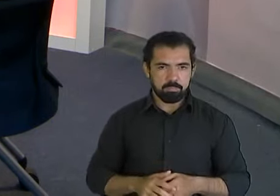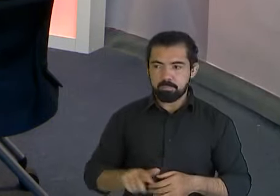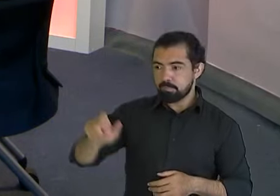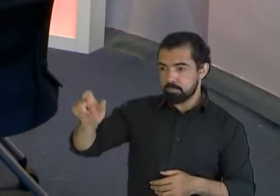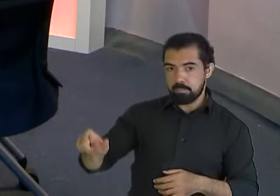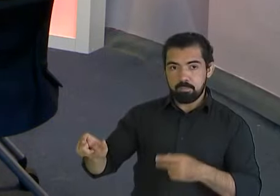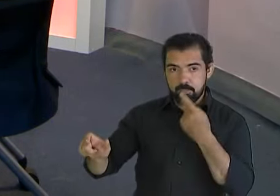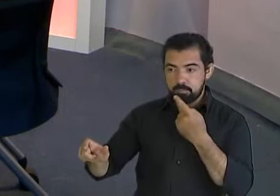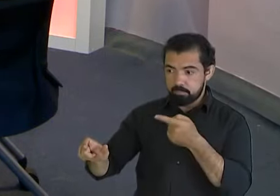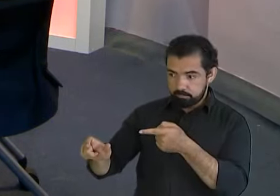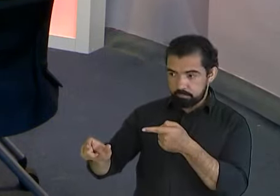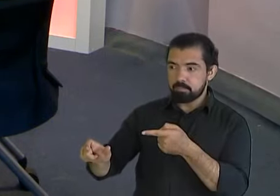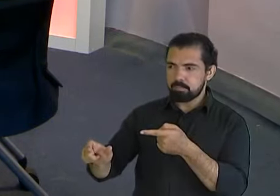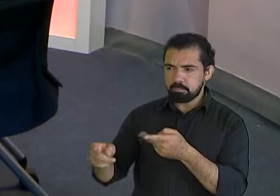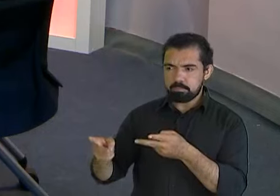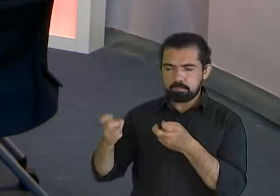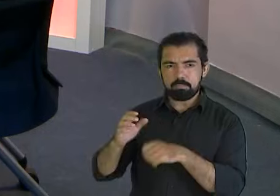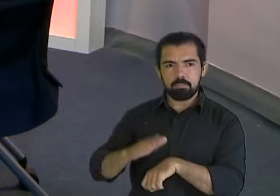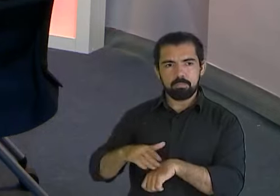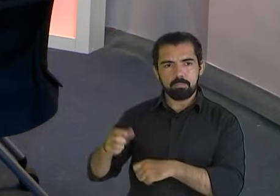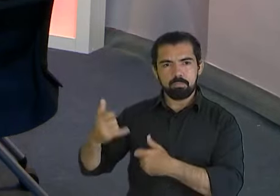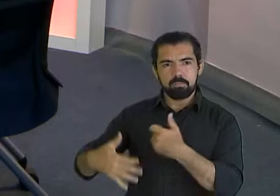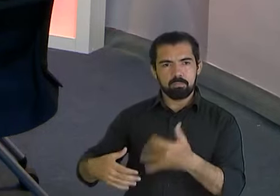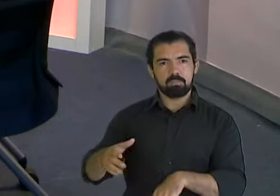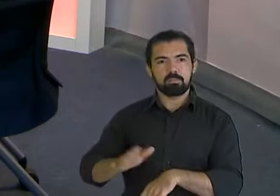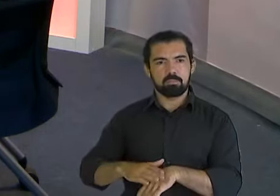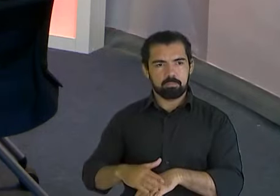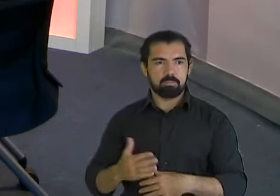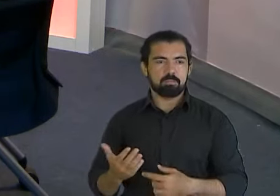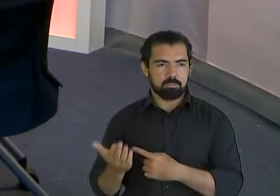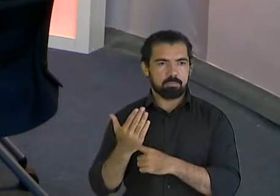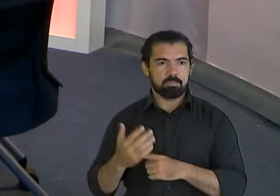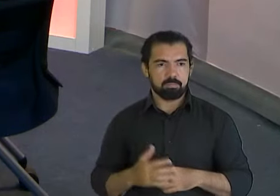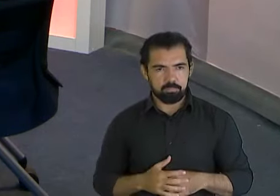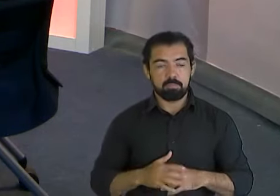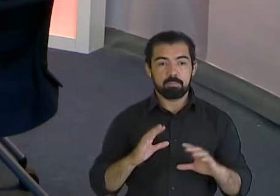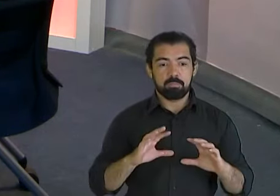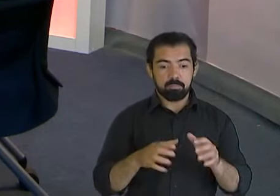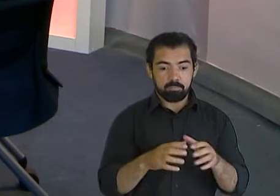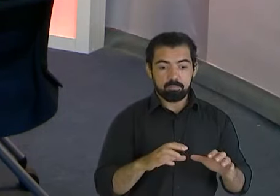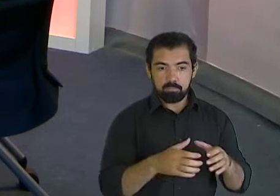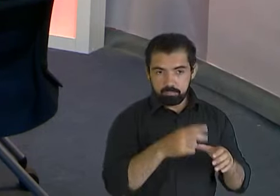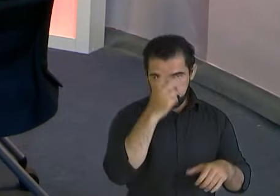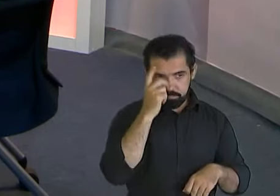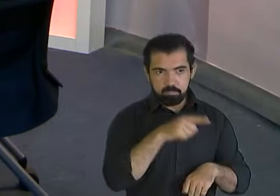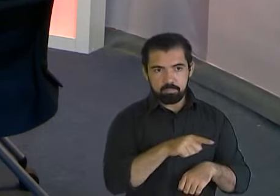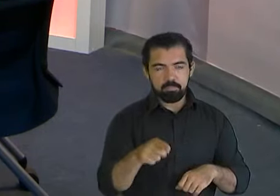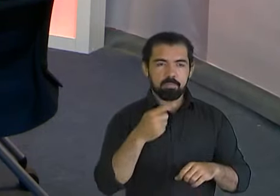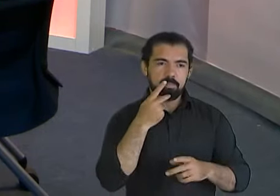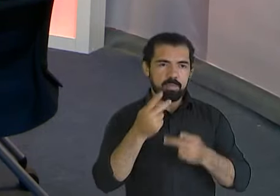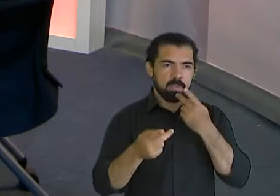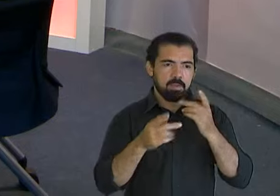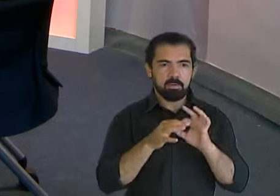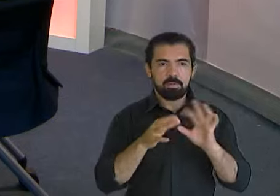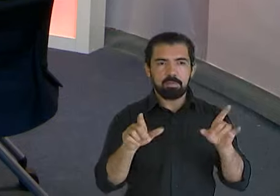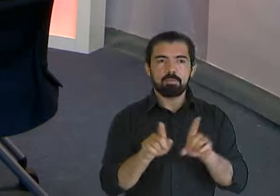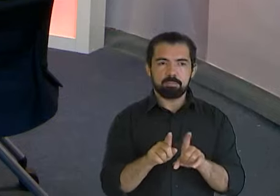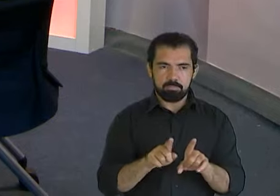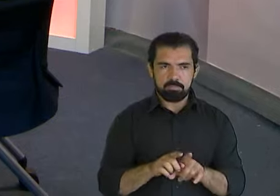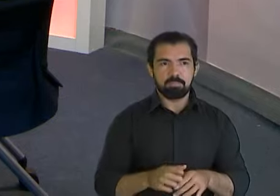outro, né? Então tem esses grupos aí, né? Tanto para quem é dependente, mas também para as mães, e aí trabalha com a fala livre mesmo, né? E com essa